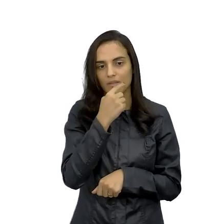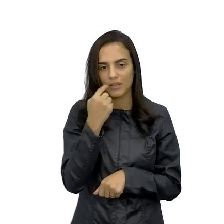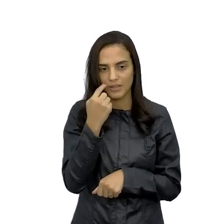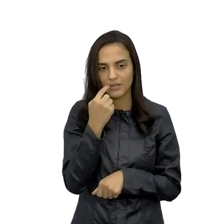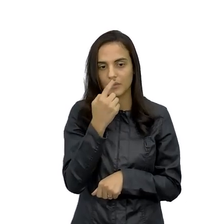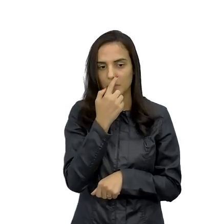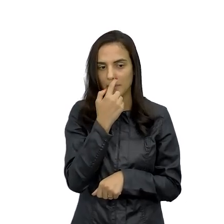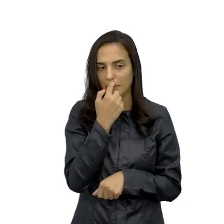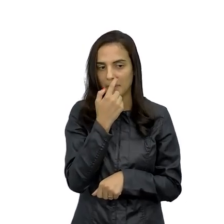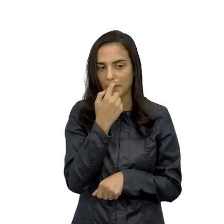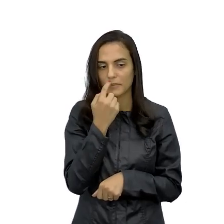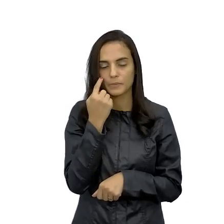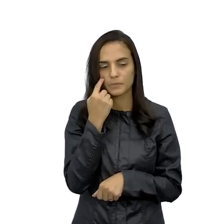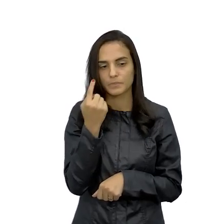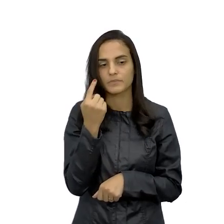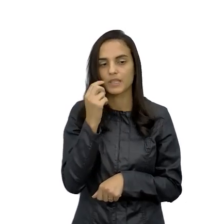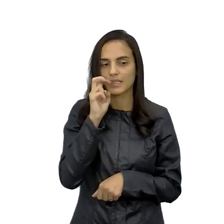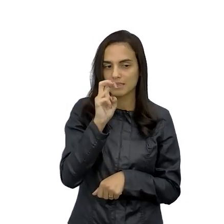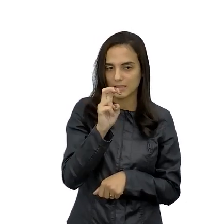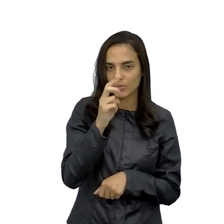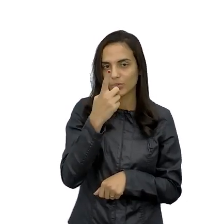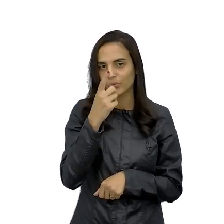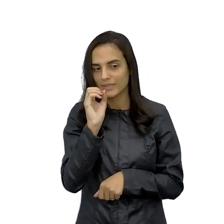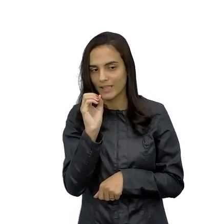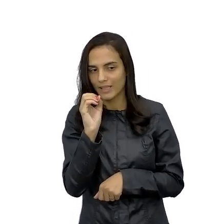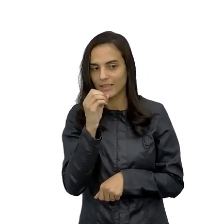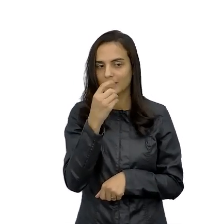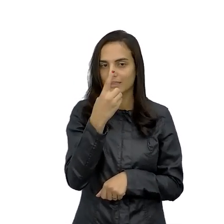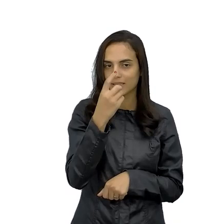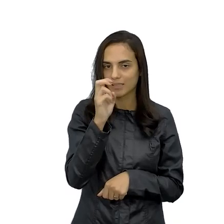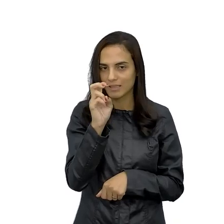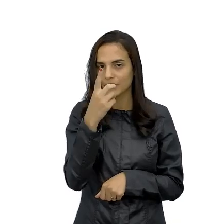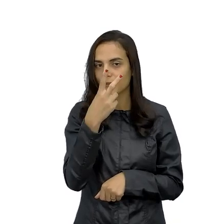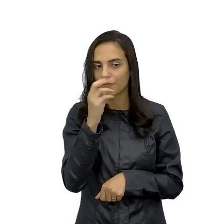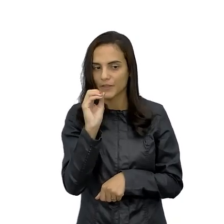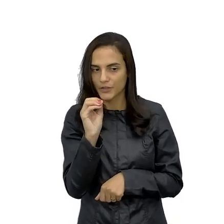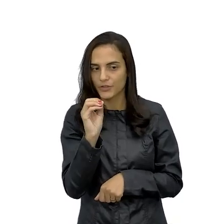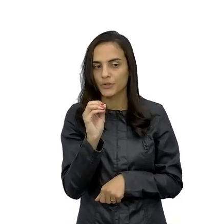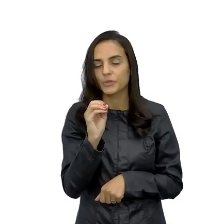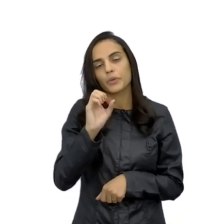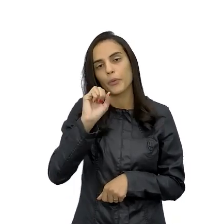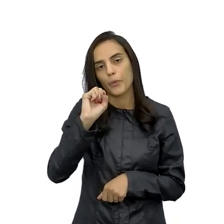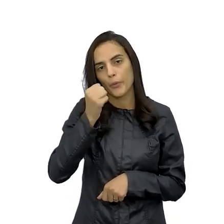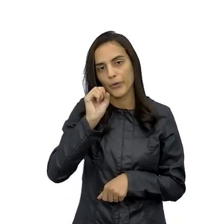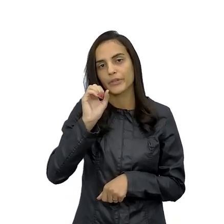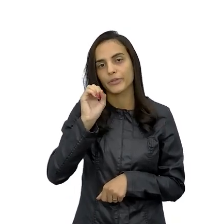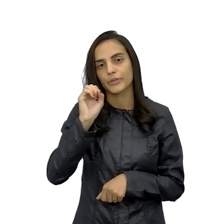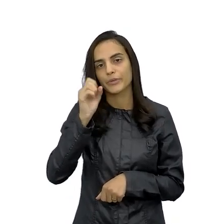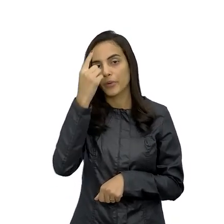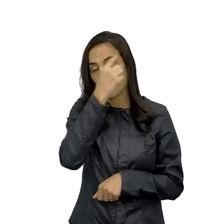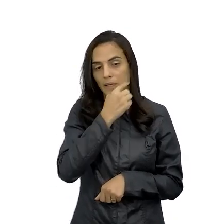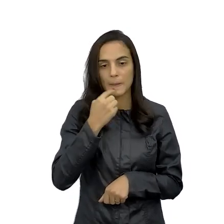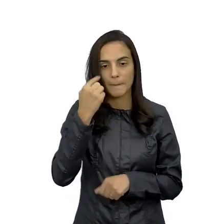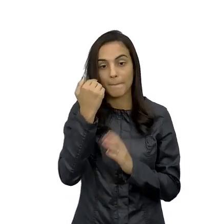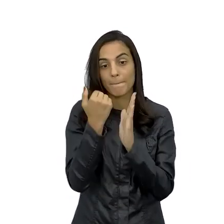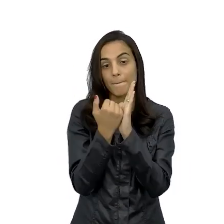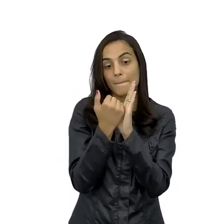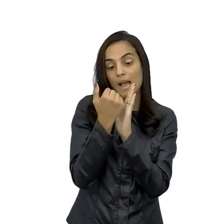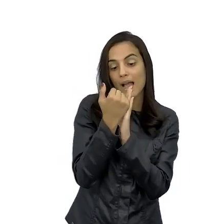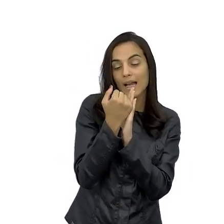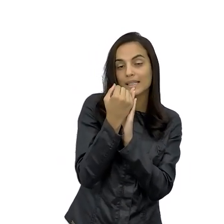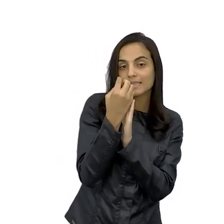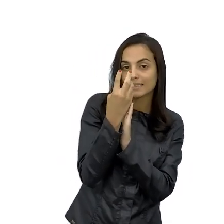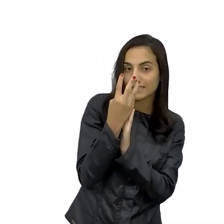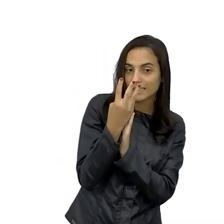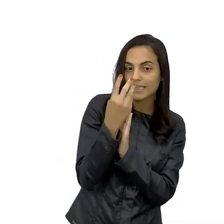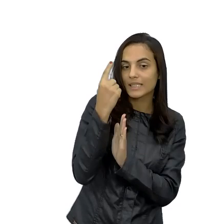aqui, né? 5, 10, 15, 20. Então, eu estaria aqui 8 horas. Mais 3 horas, 8